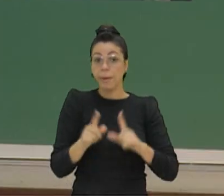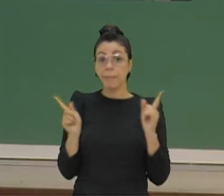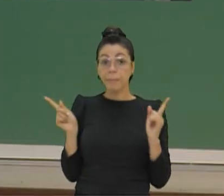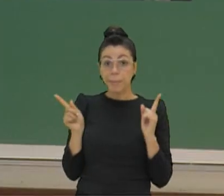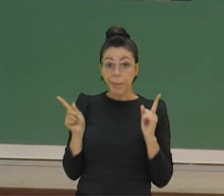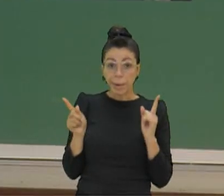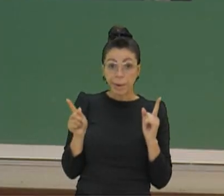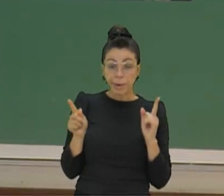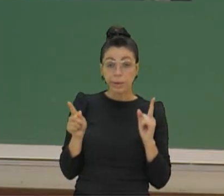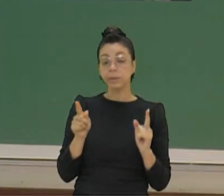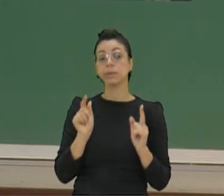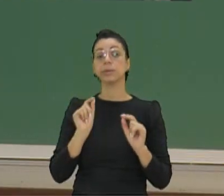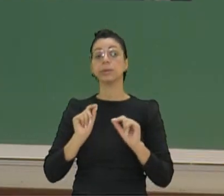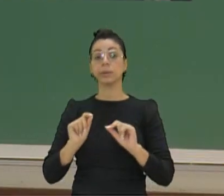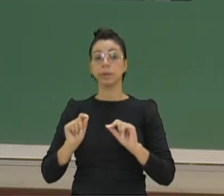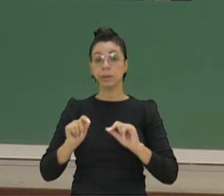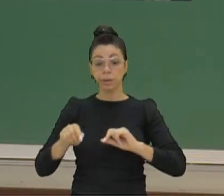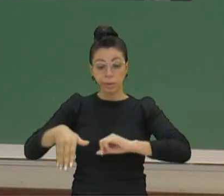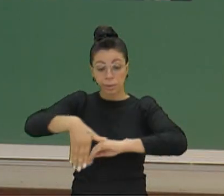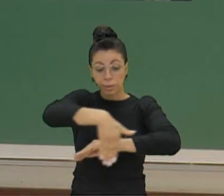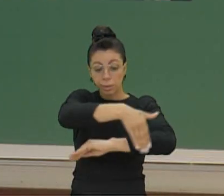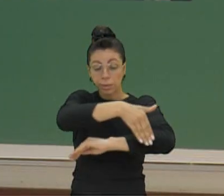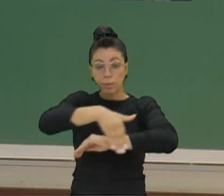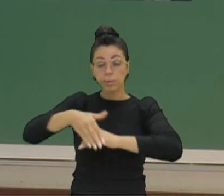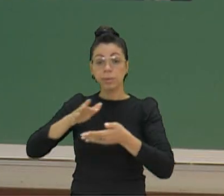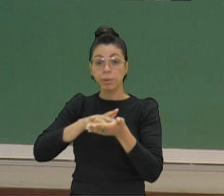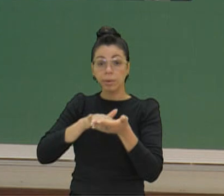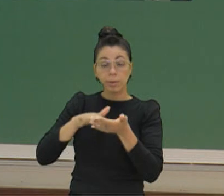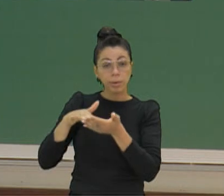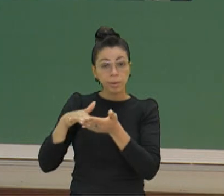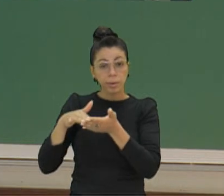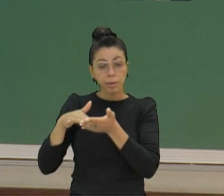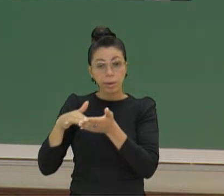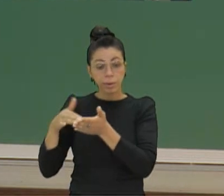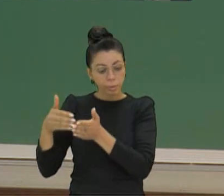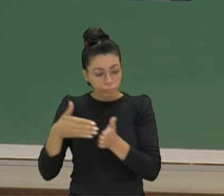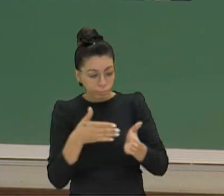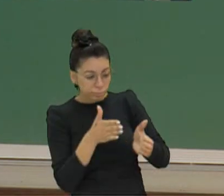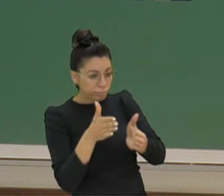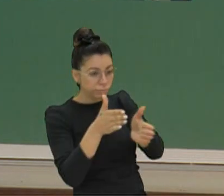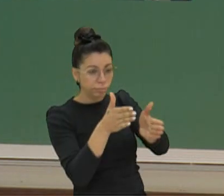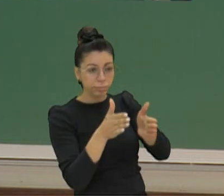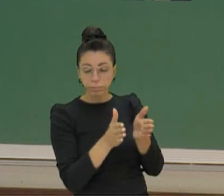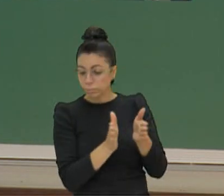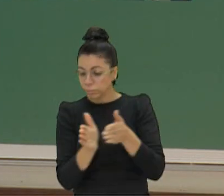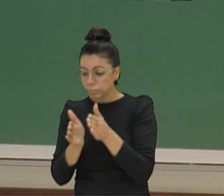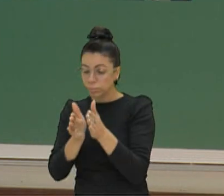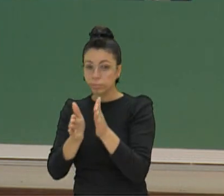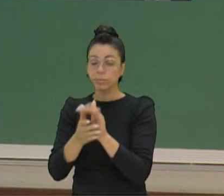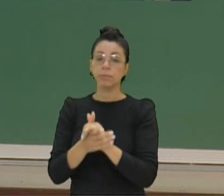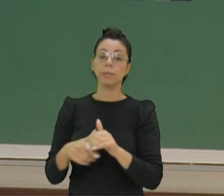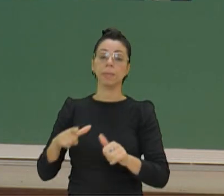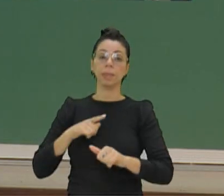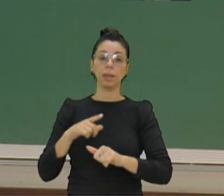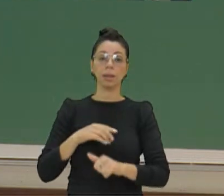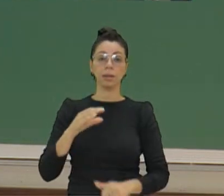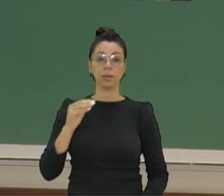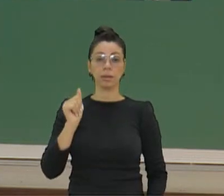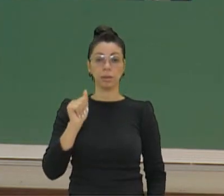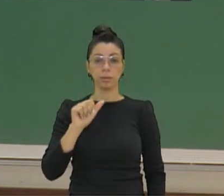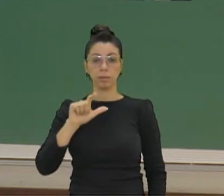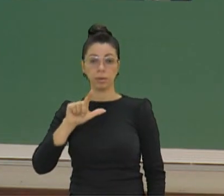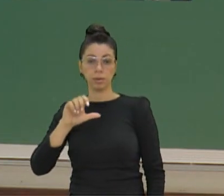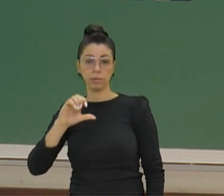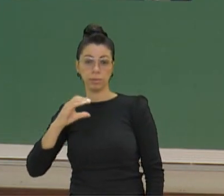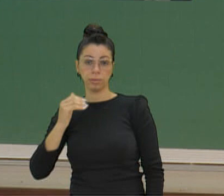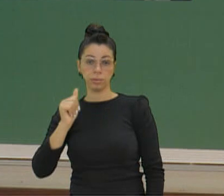tátil tem a função de direcionar a pessoa. Então, se aqui eu tenho uma calçada, percebam na imagem que